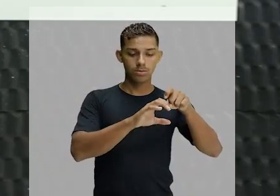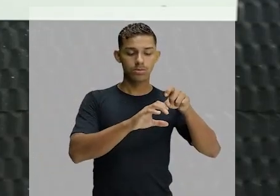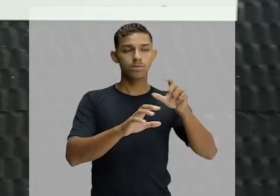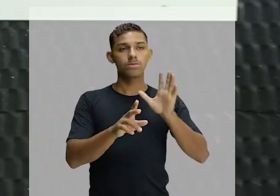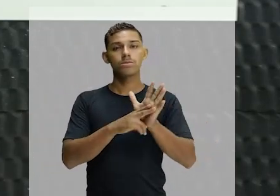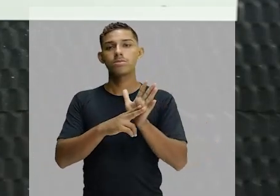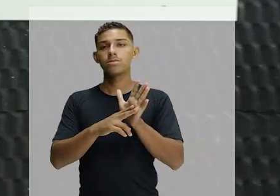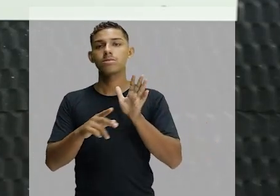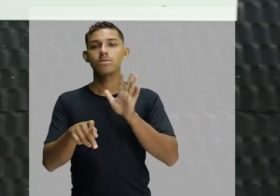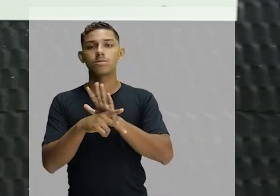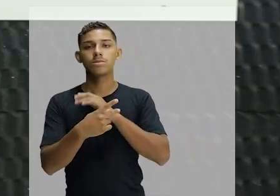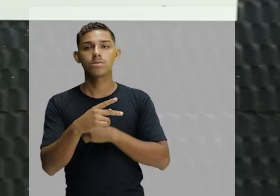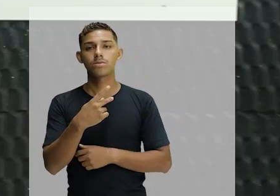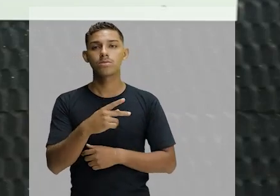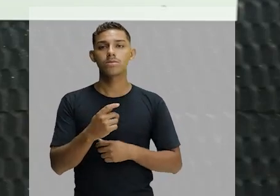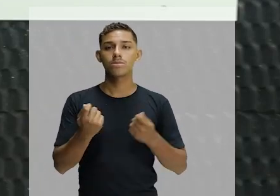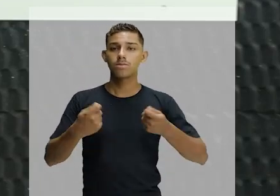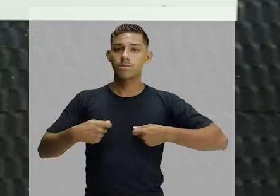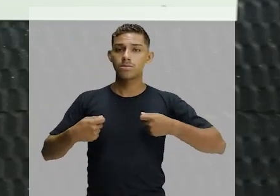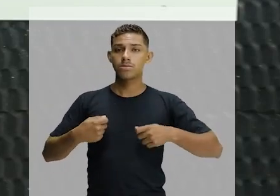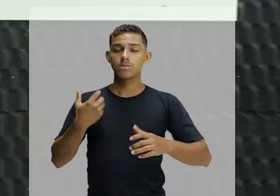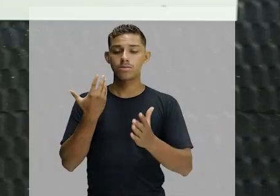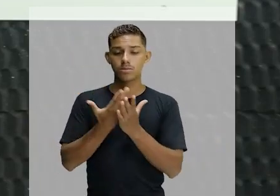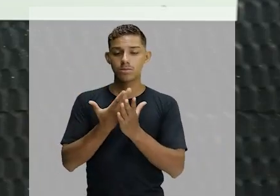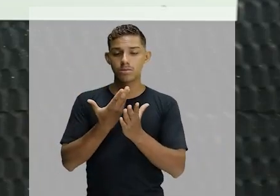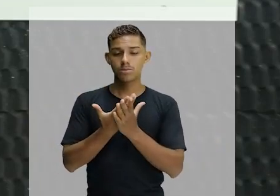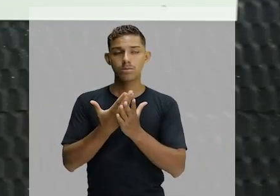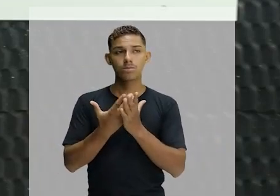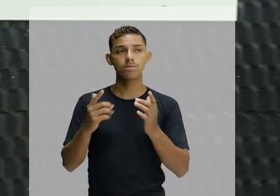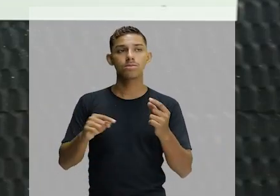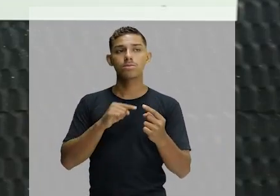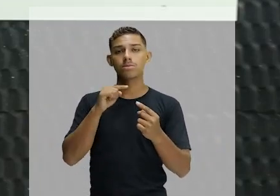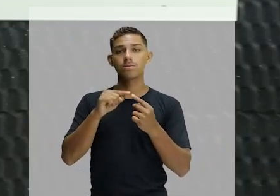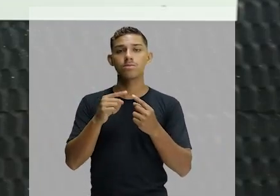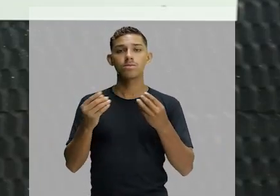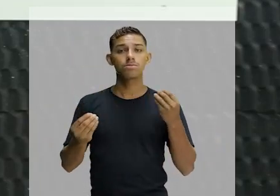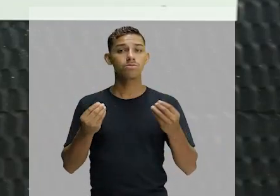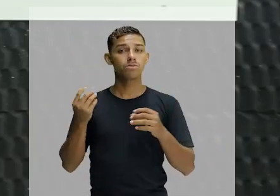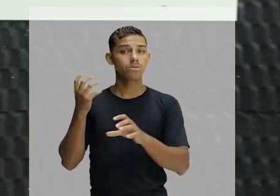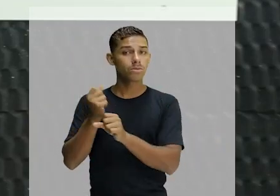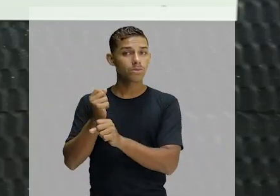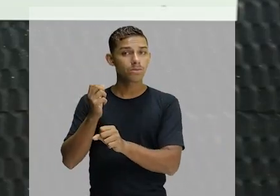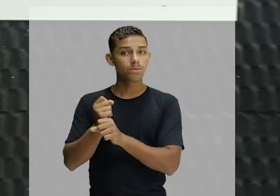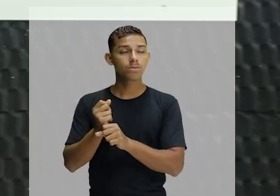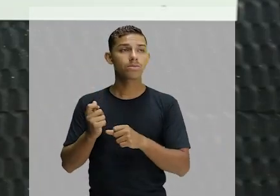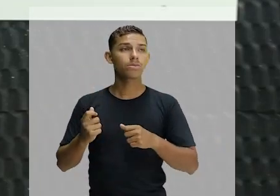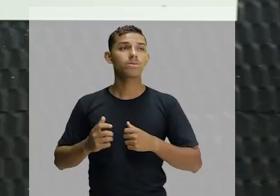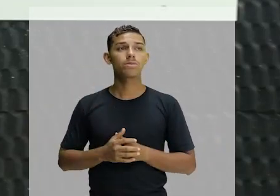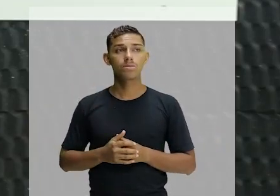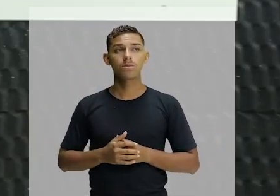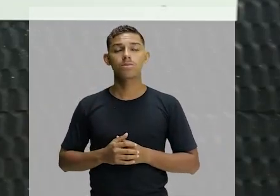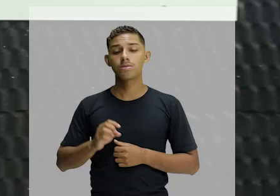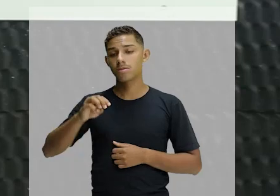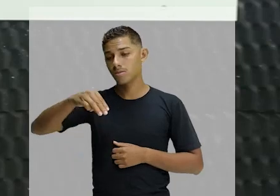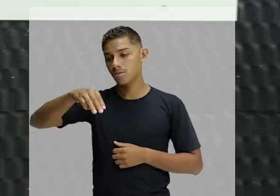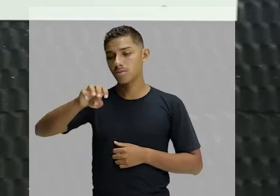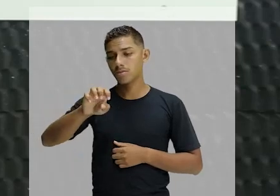que a gente viu, né, que estudo do ponto, eu mostrei como é que se calcula o ponto médio. Basta você calcular a média,